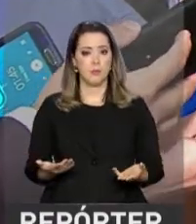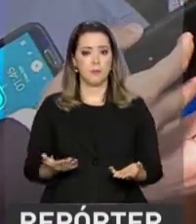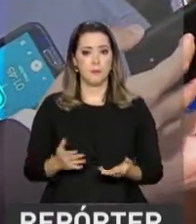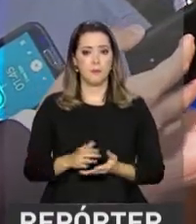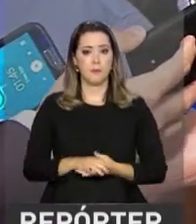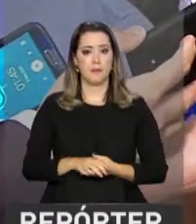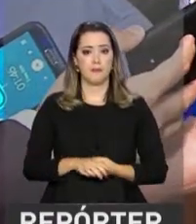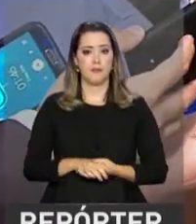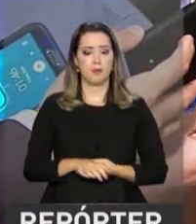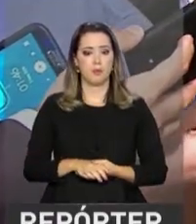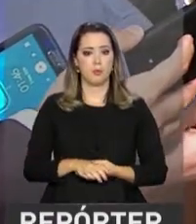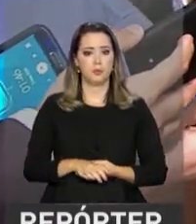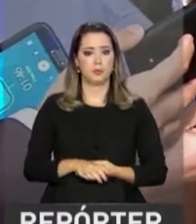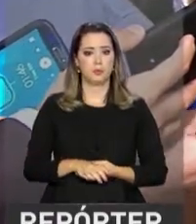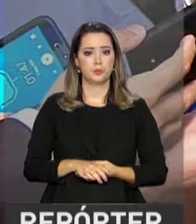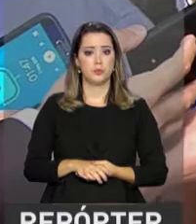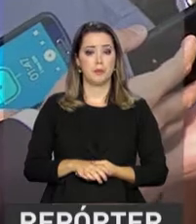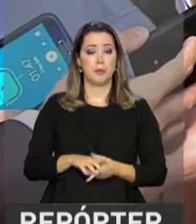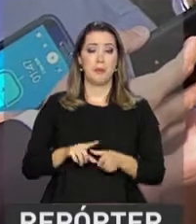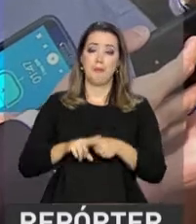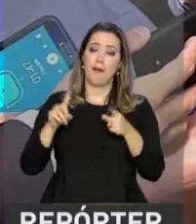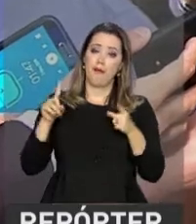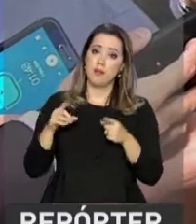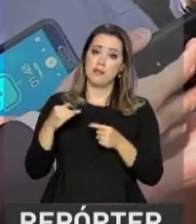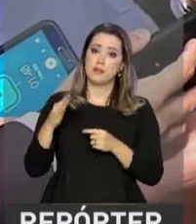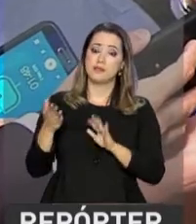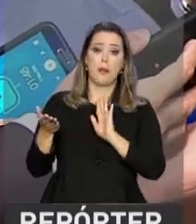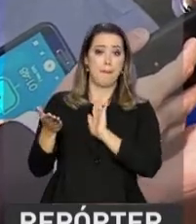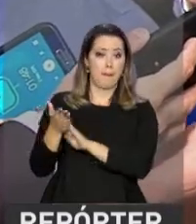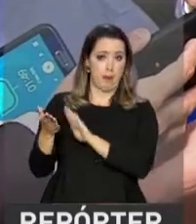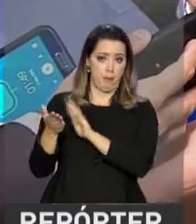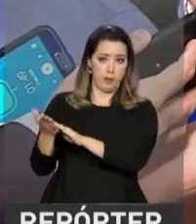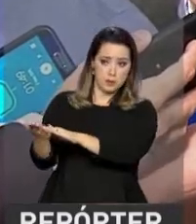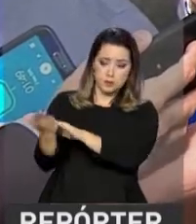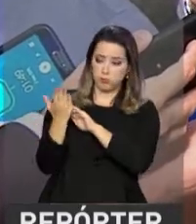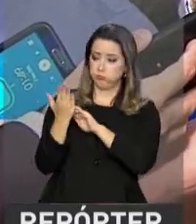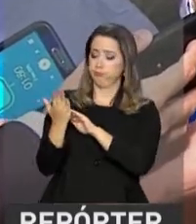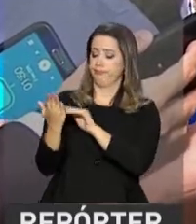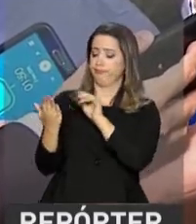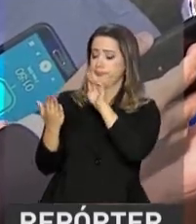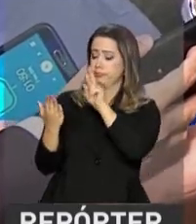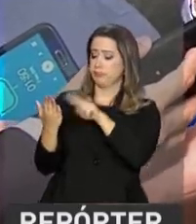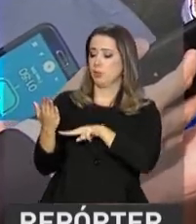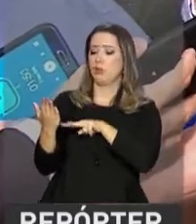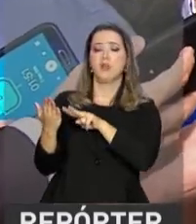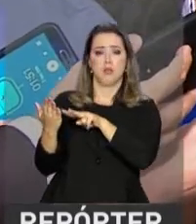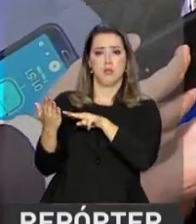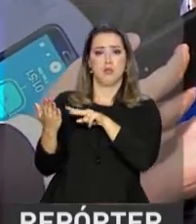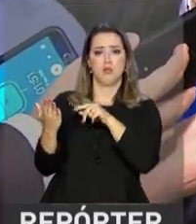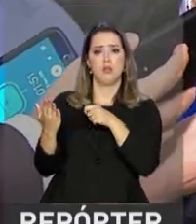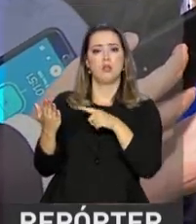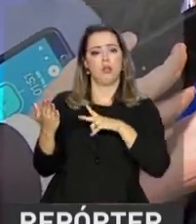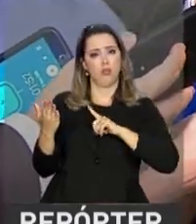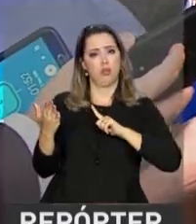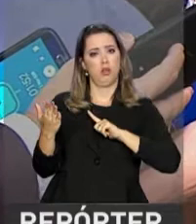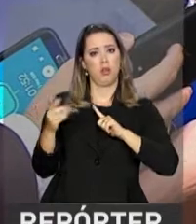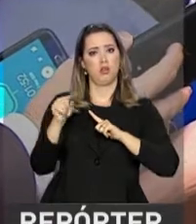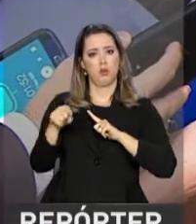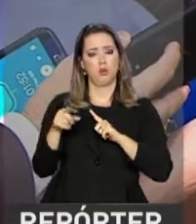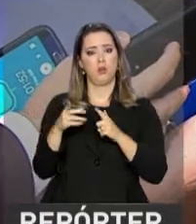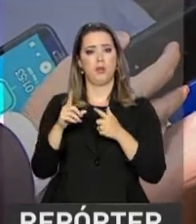enchendo trazido alguma proposta que não interfiram nos princípios ou seja o regime